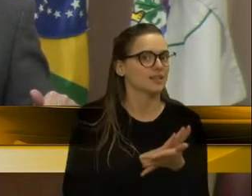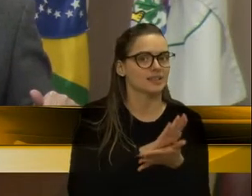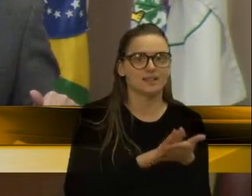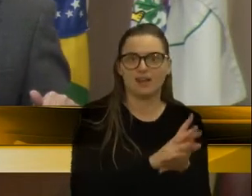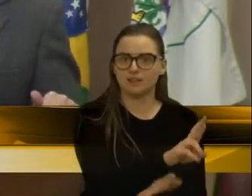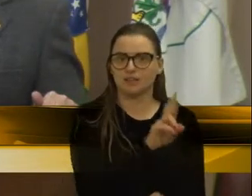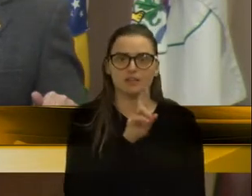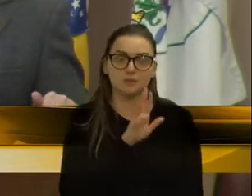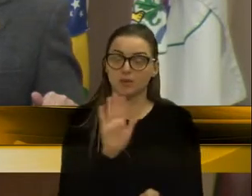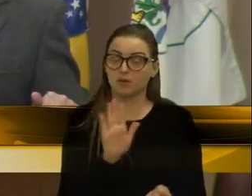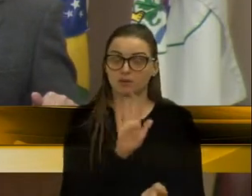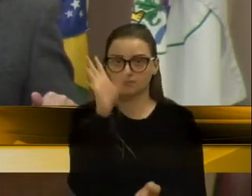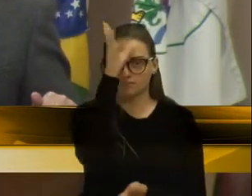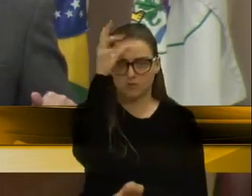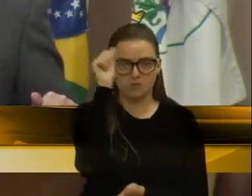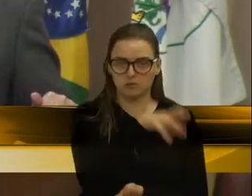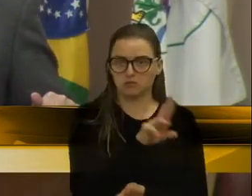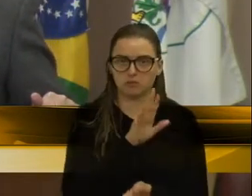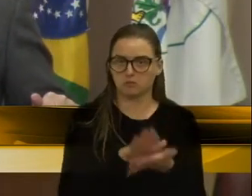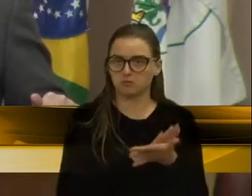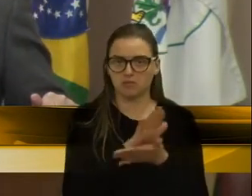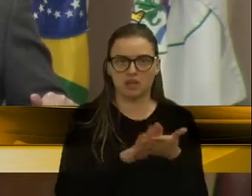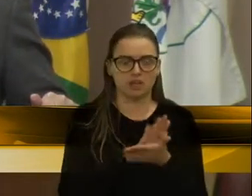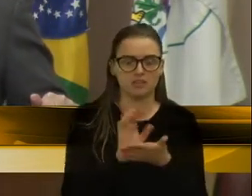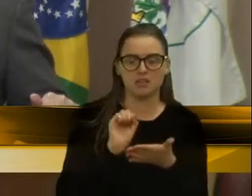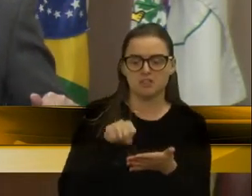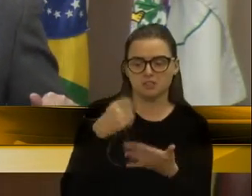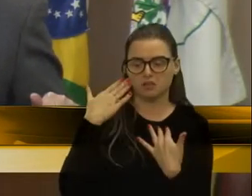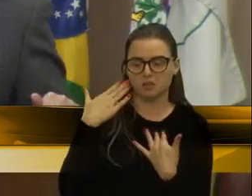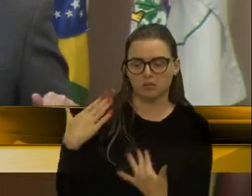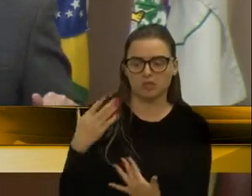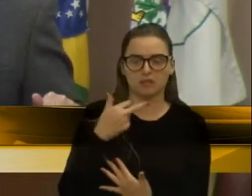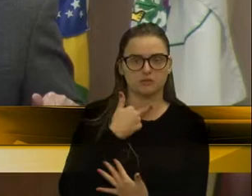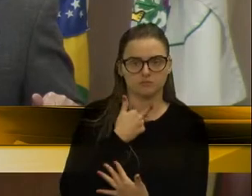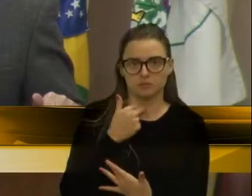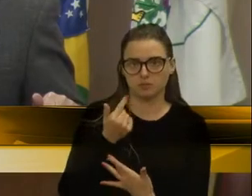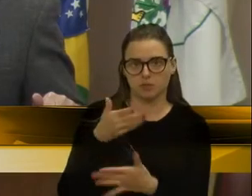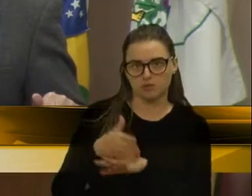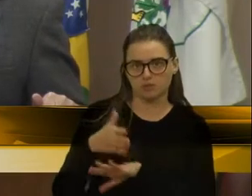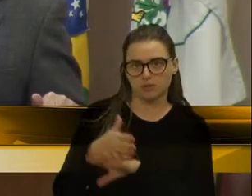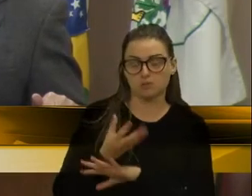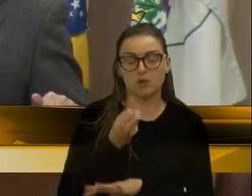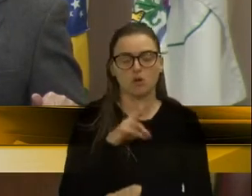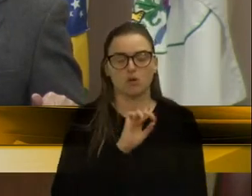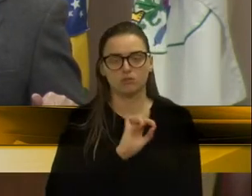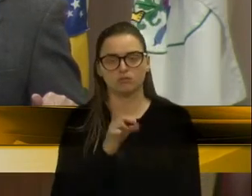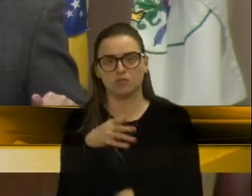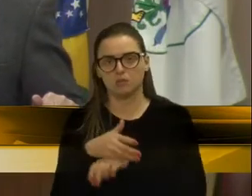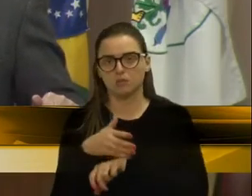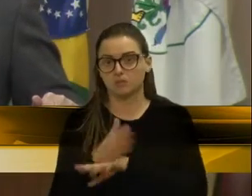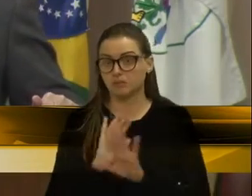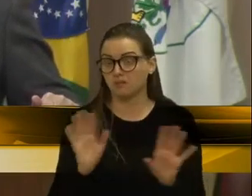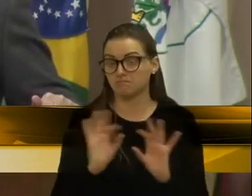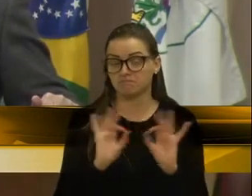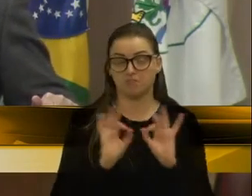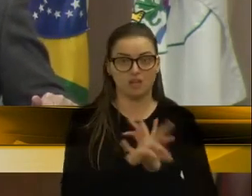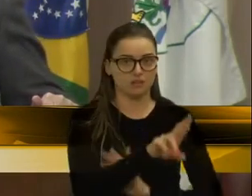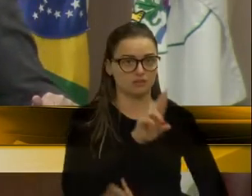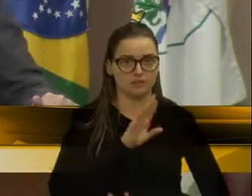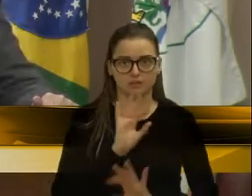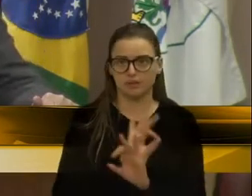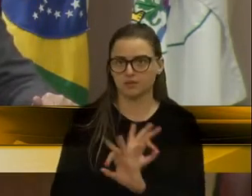responderam dizendo sim muito obrigado não poderemos ir ou não vamos nem isto